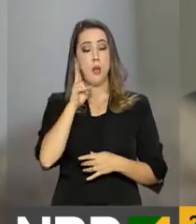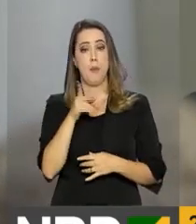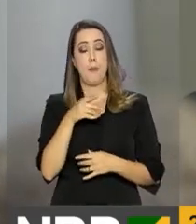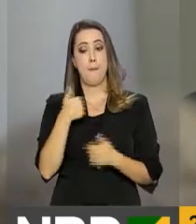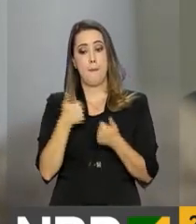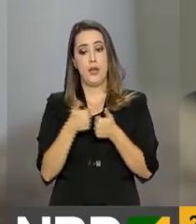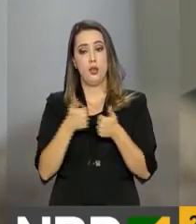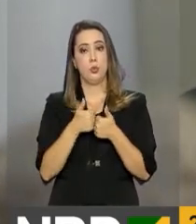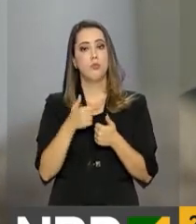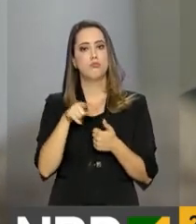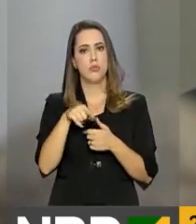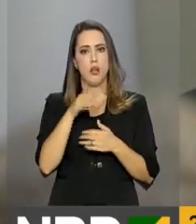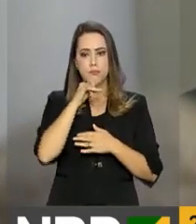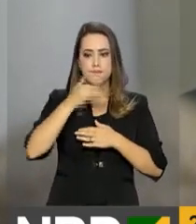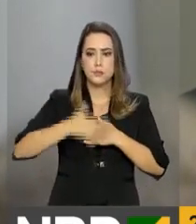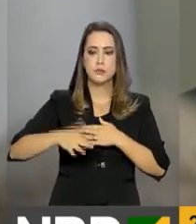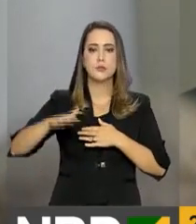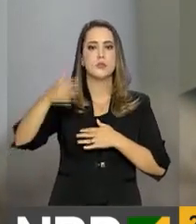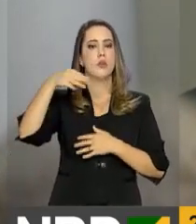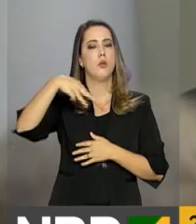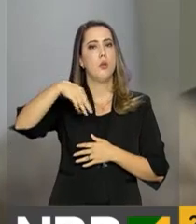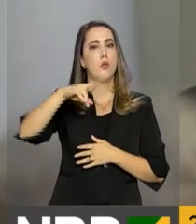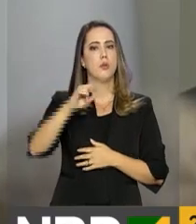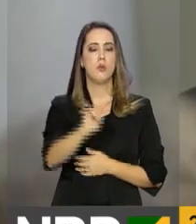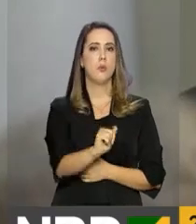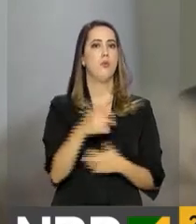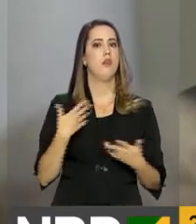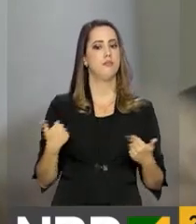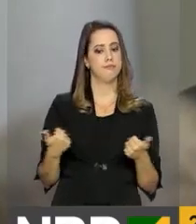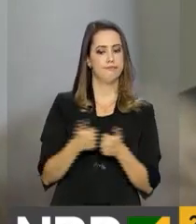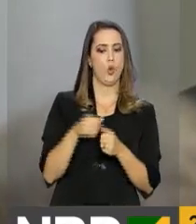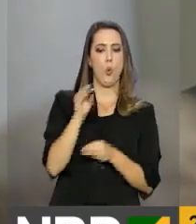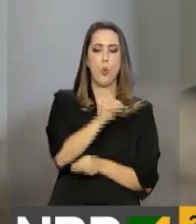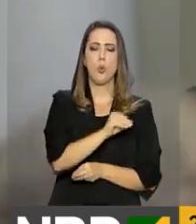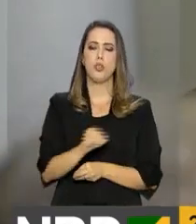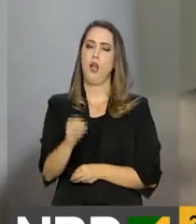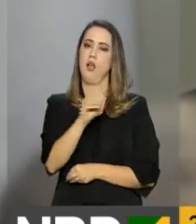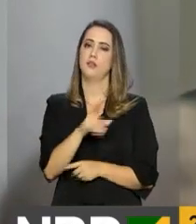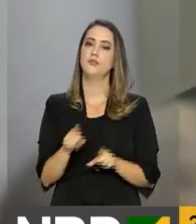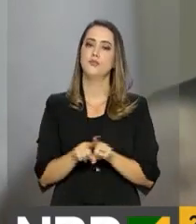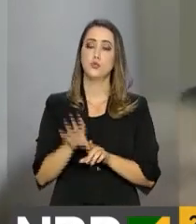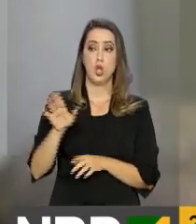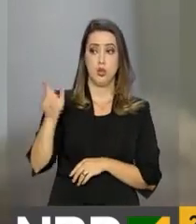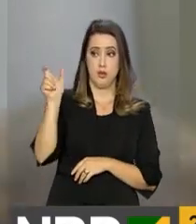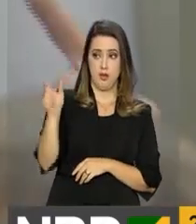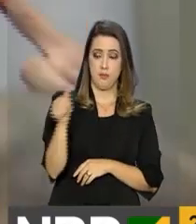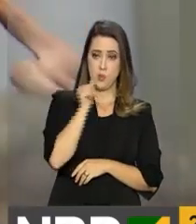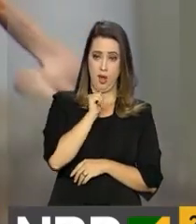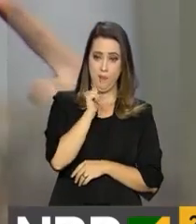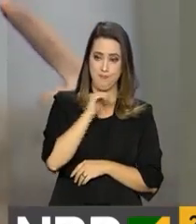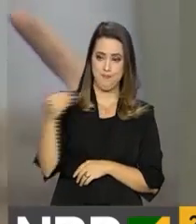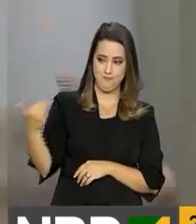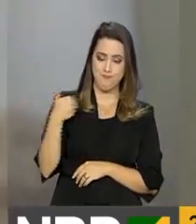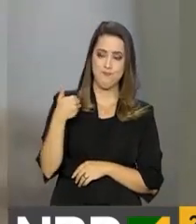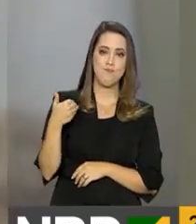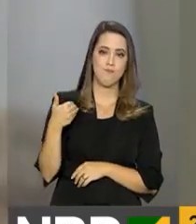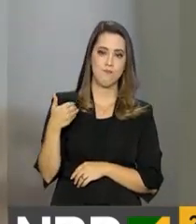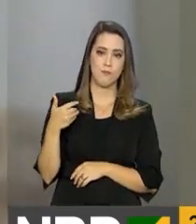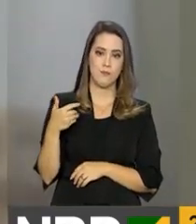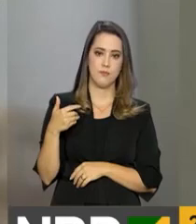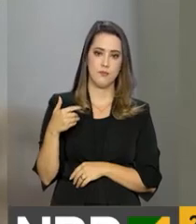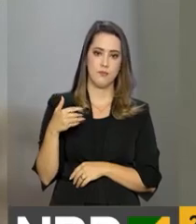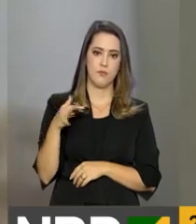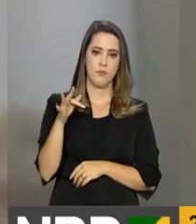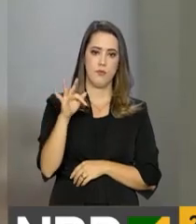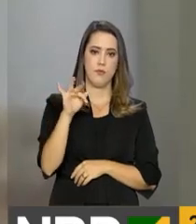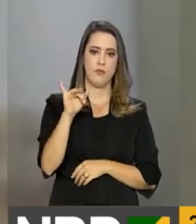se preserva os oceanos. Até veio uma senhora, veio na Fiesp, não veio, Paula?